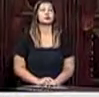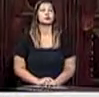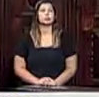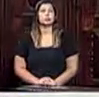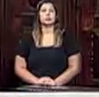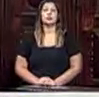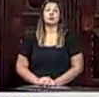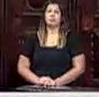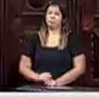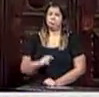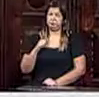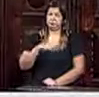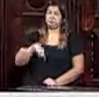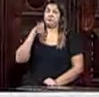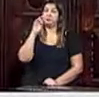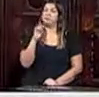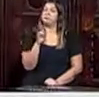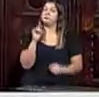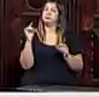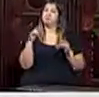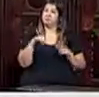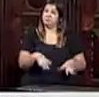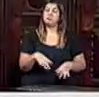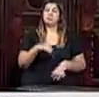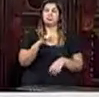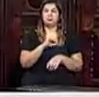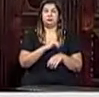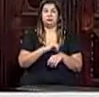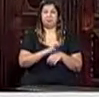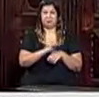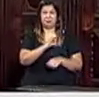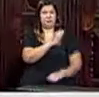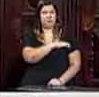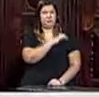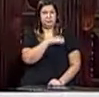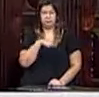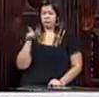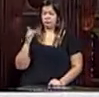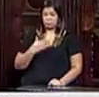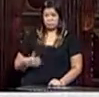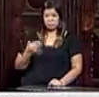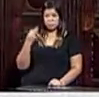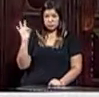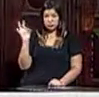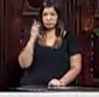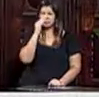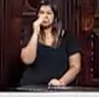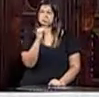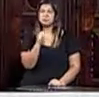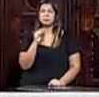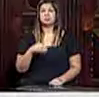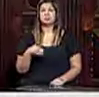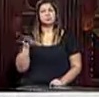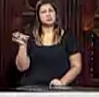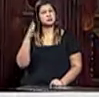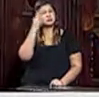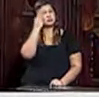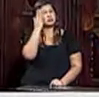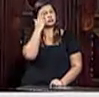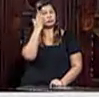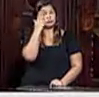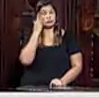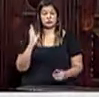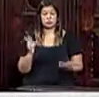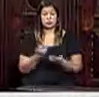é abandonado pela União, é menosprezado. Quando a União, tendo conhecimento dessa